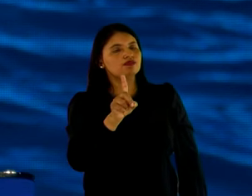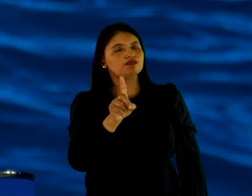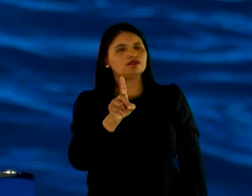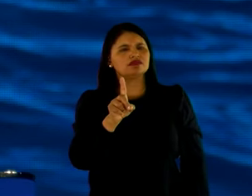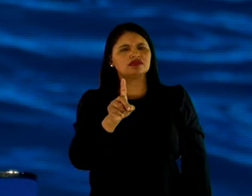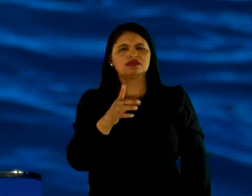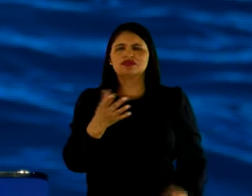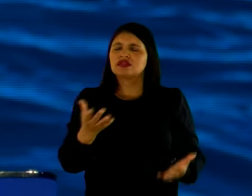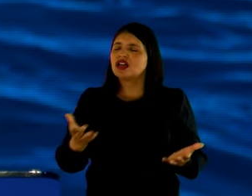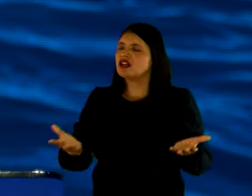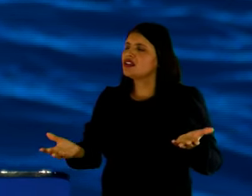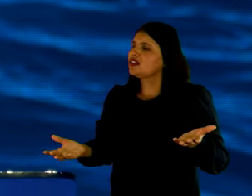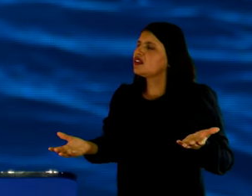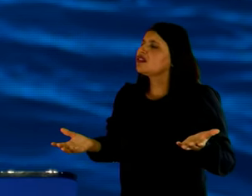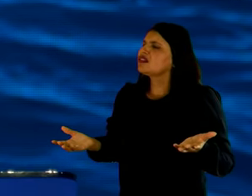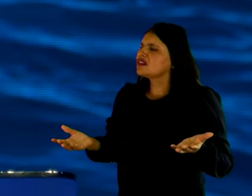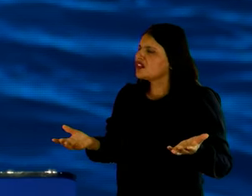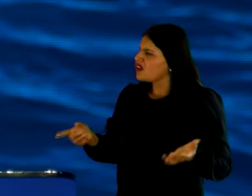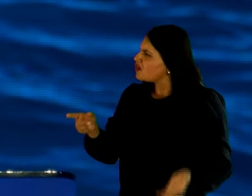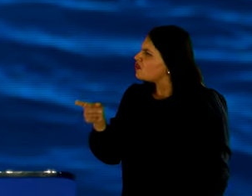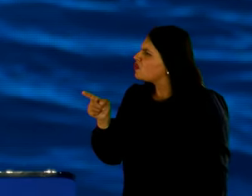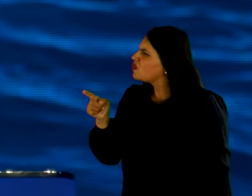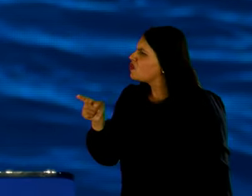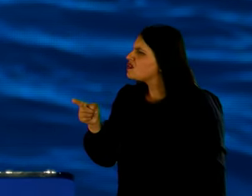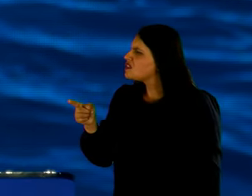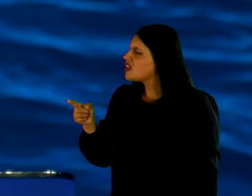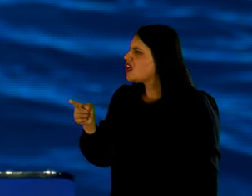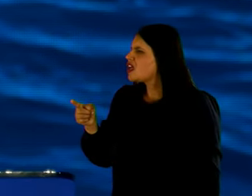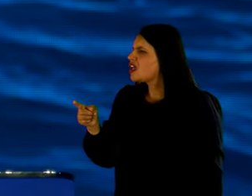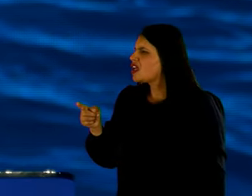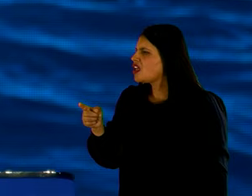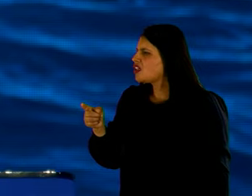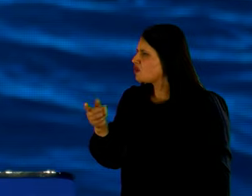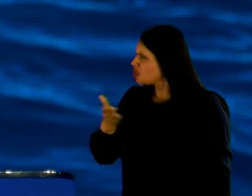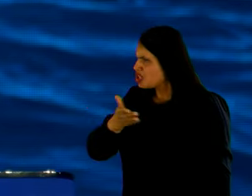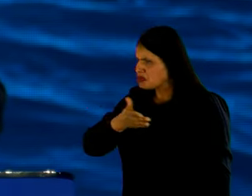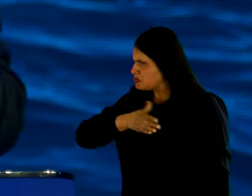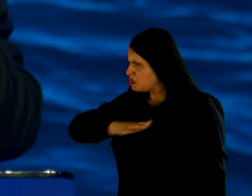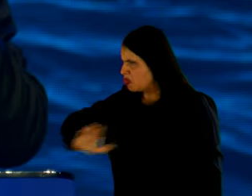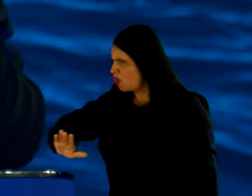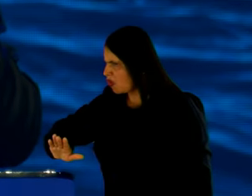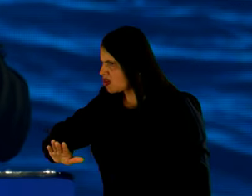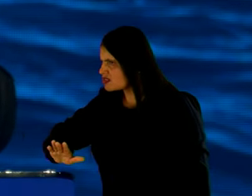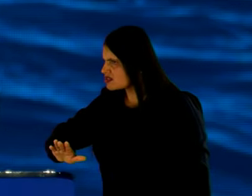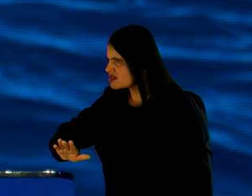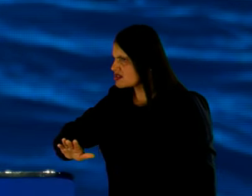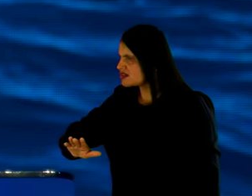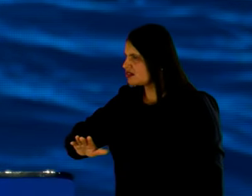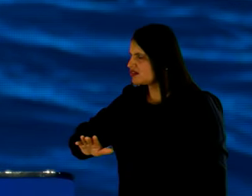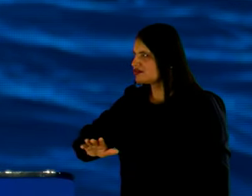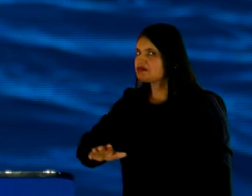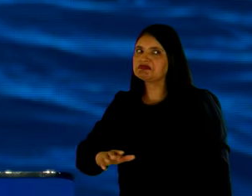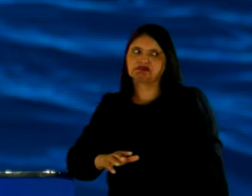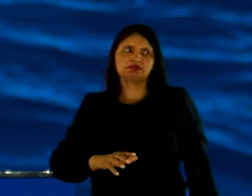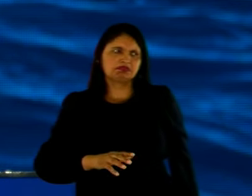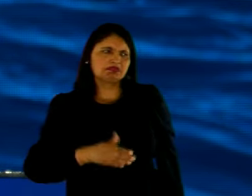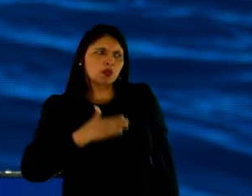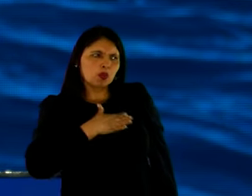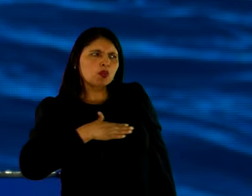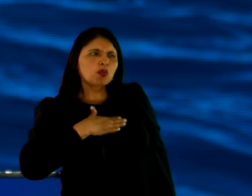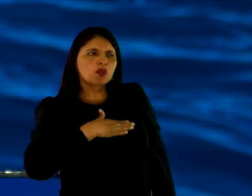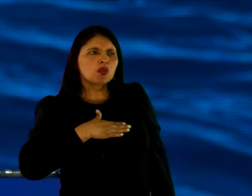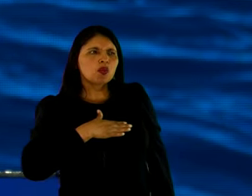Ela disse: "Mas você, desculpa a expressão, você não gosta?" Eu falei: "Eu gosto,